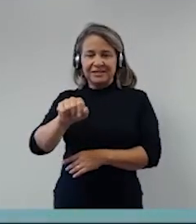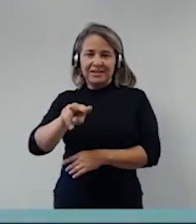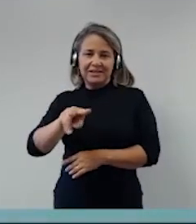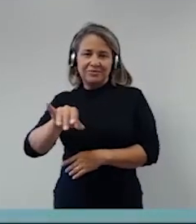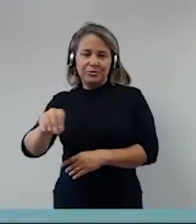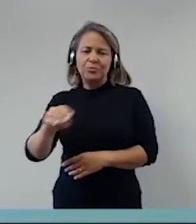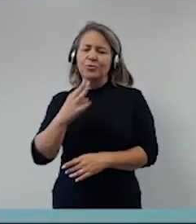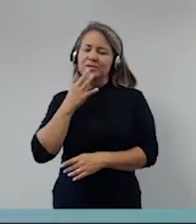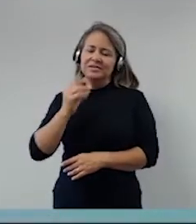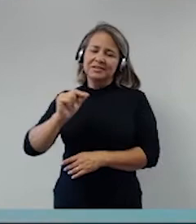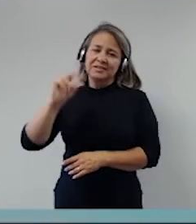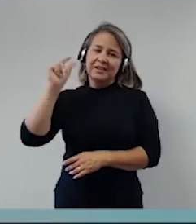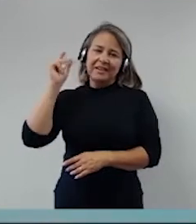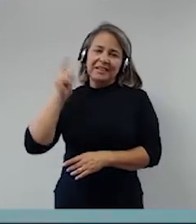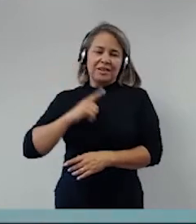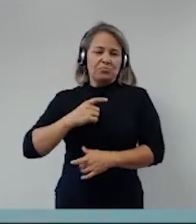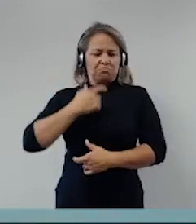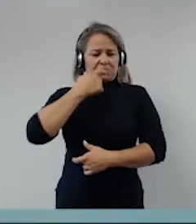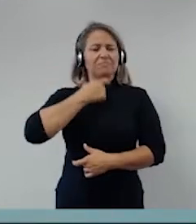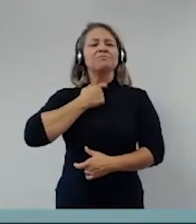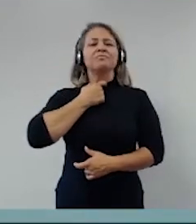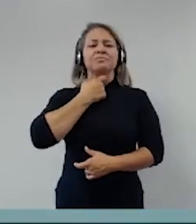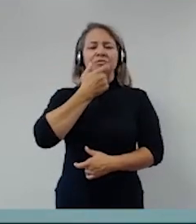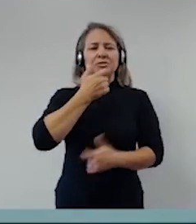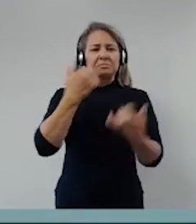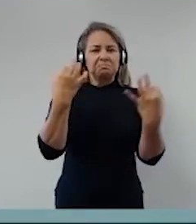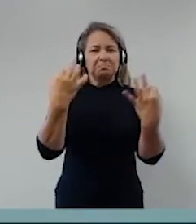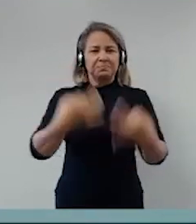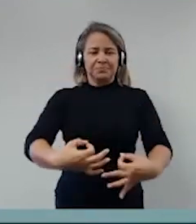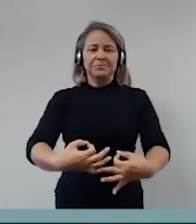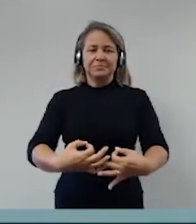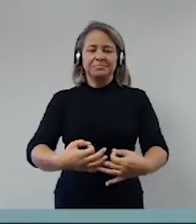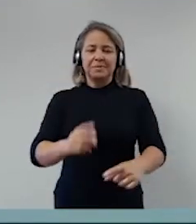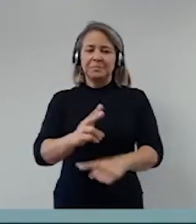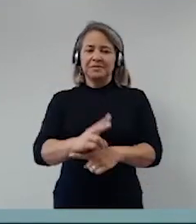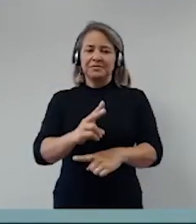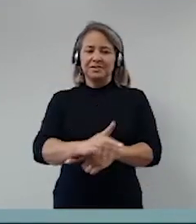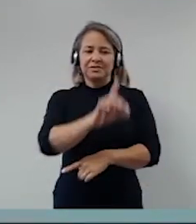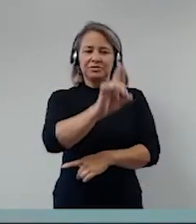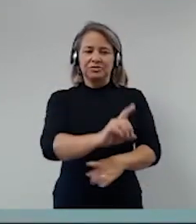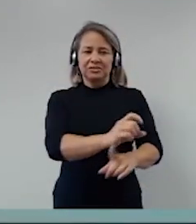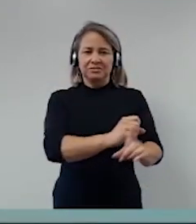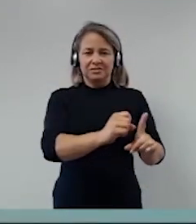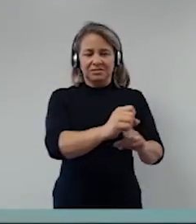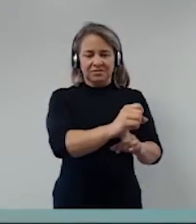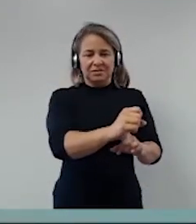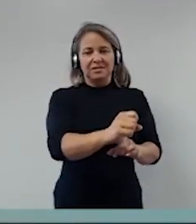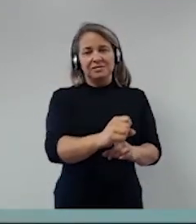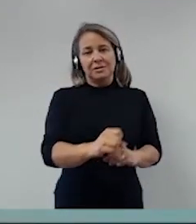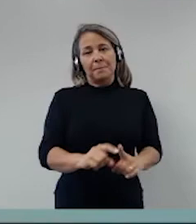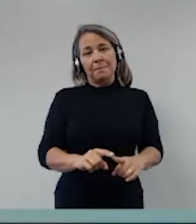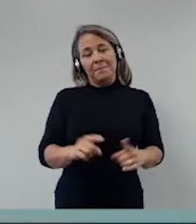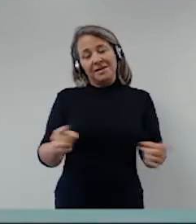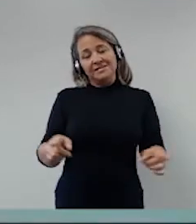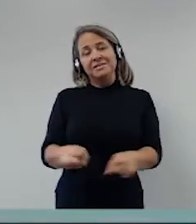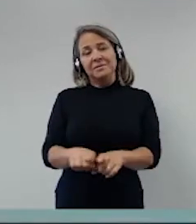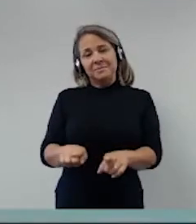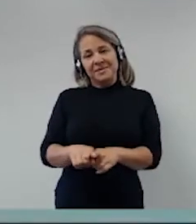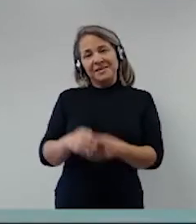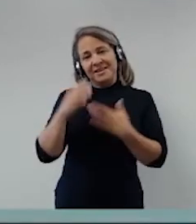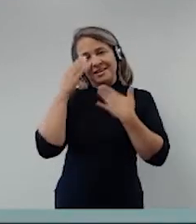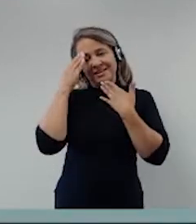da ABRAT, sempre com uma voz muito eloquente na defesa dos direitos sociais, mas agradeço